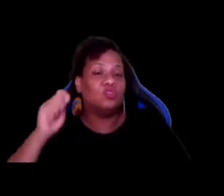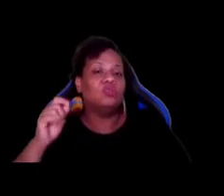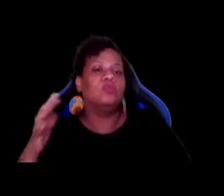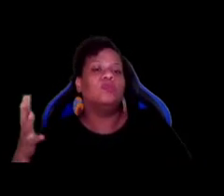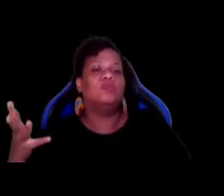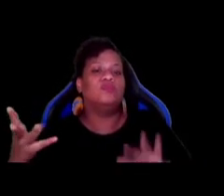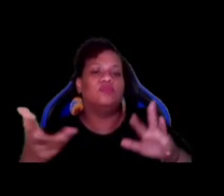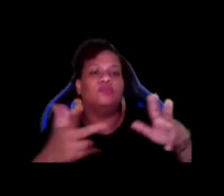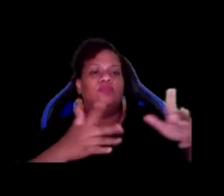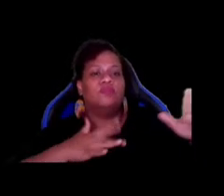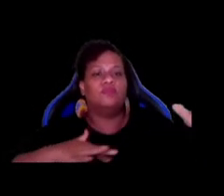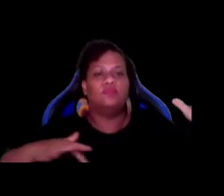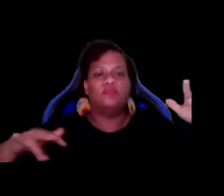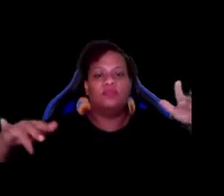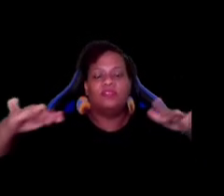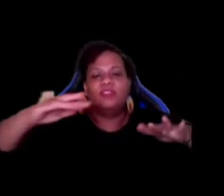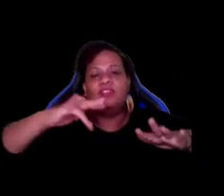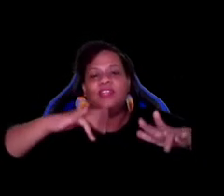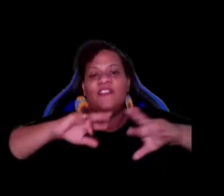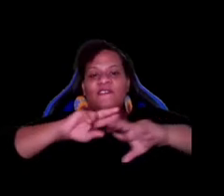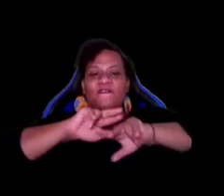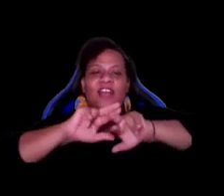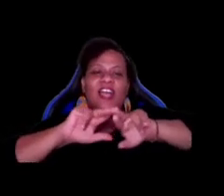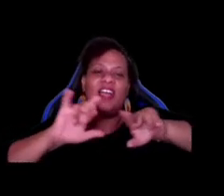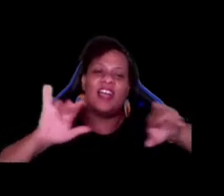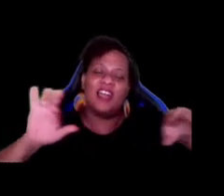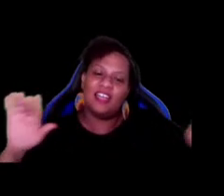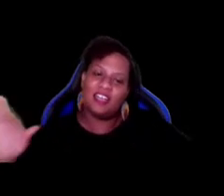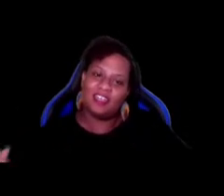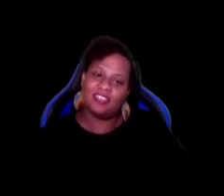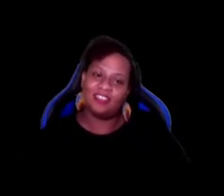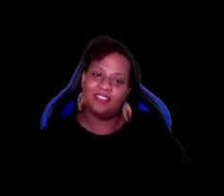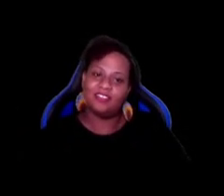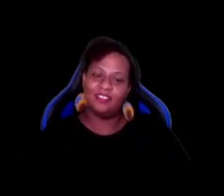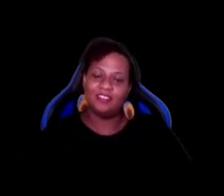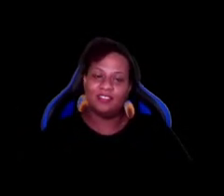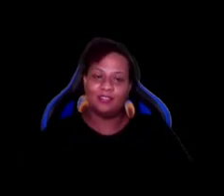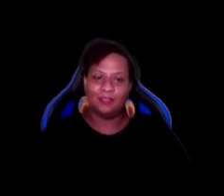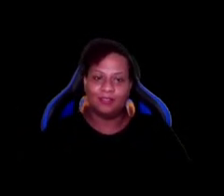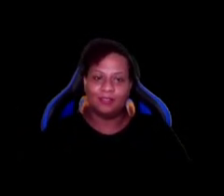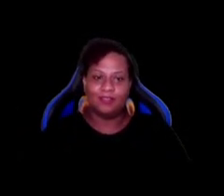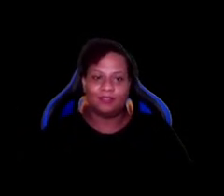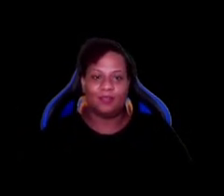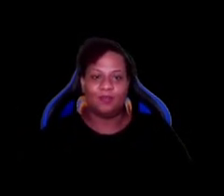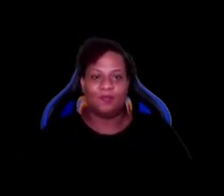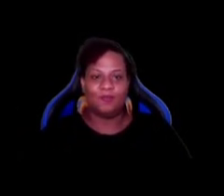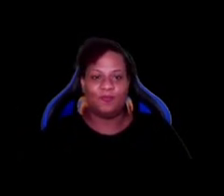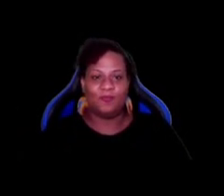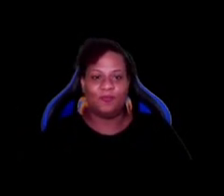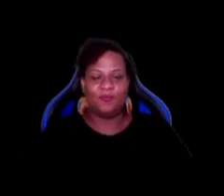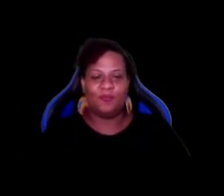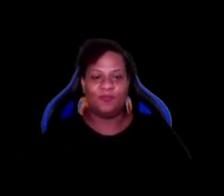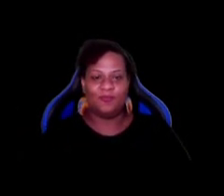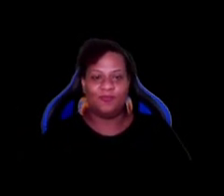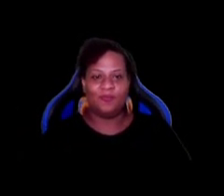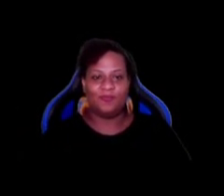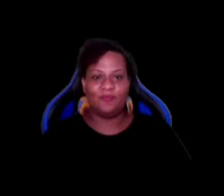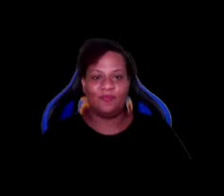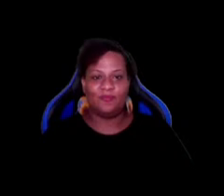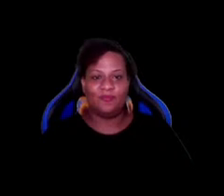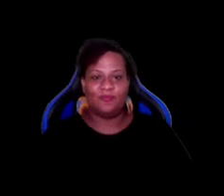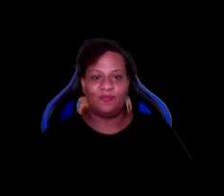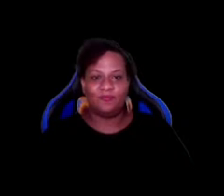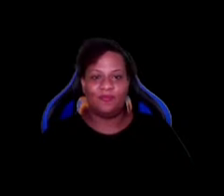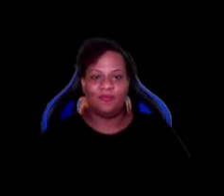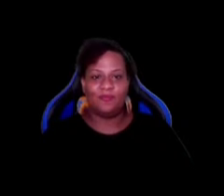uma galáxia, vários planetas, né? Vários mundos dentro de um único mundo. E é isso que a gente